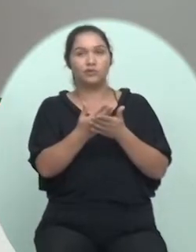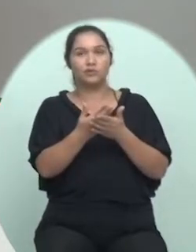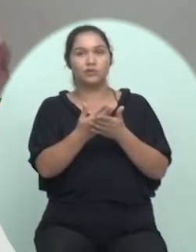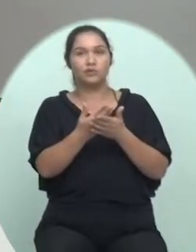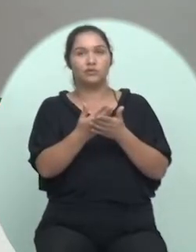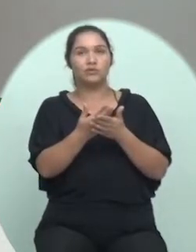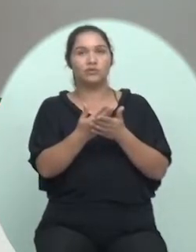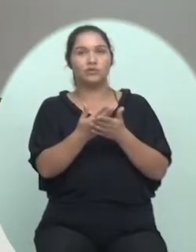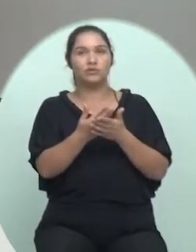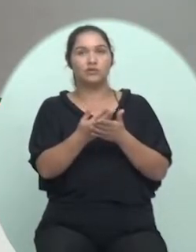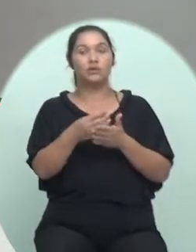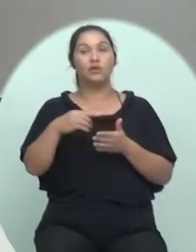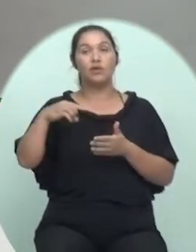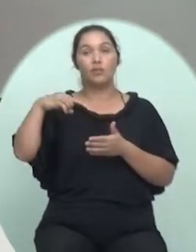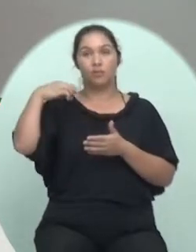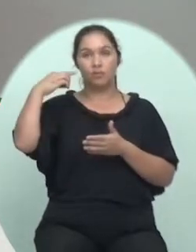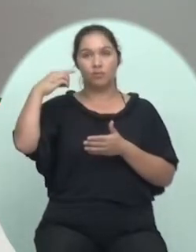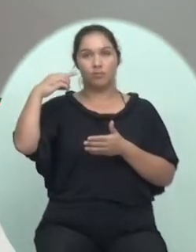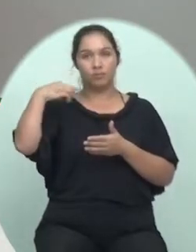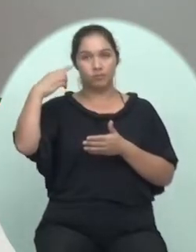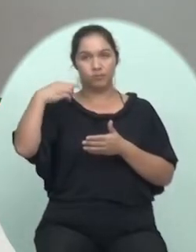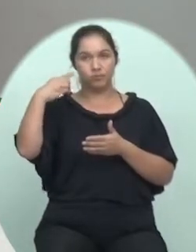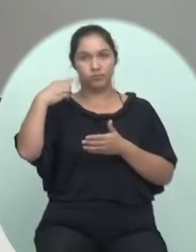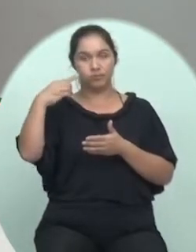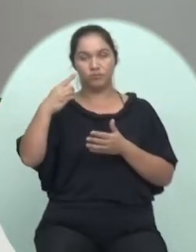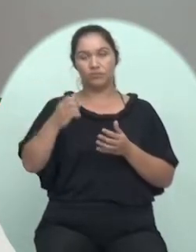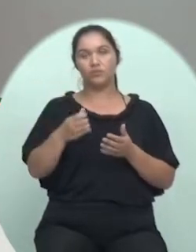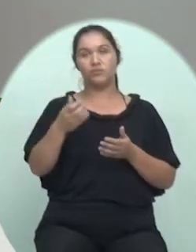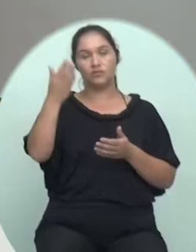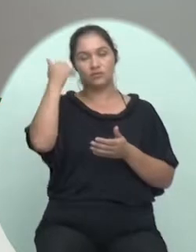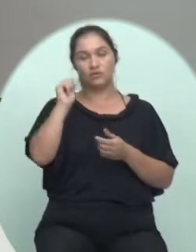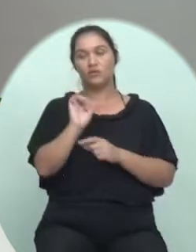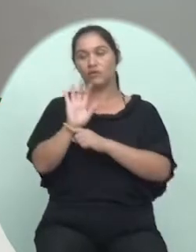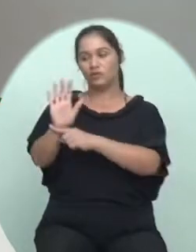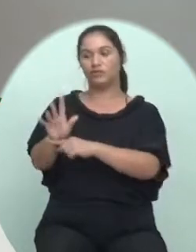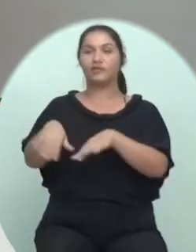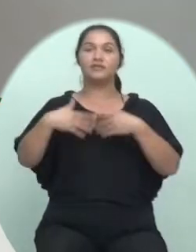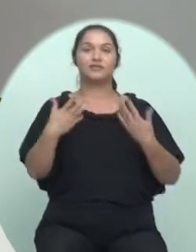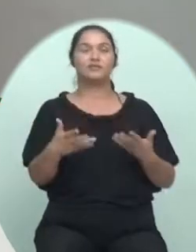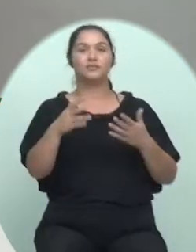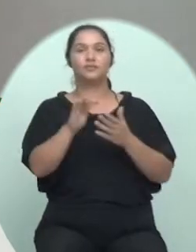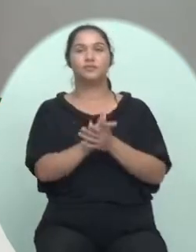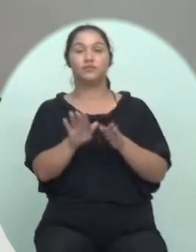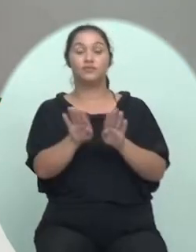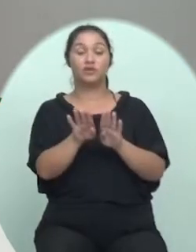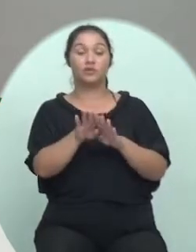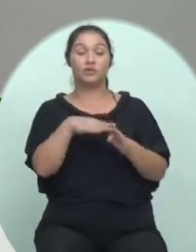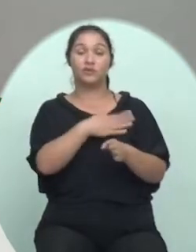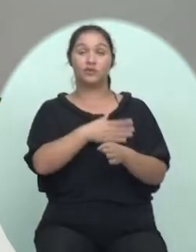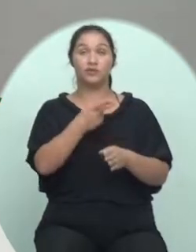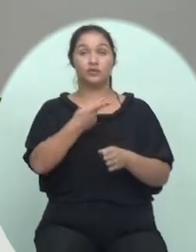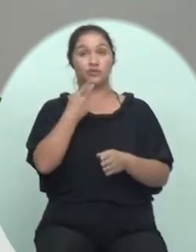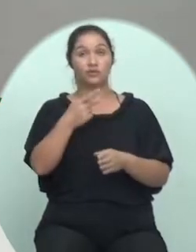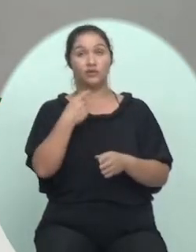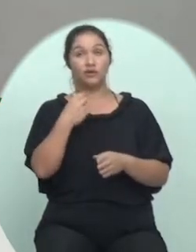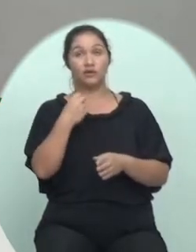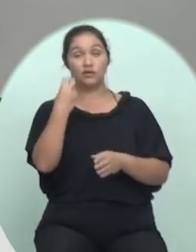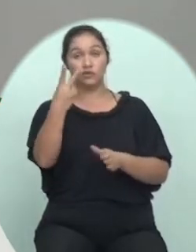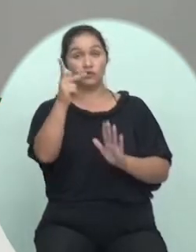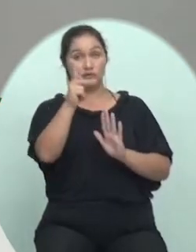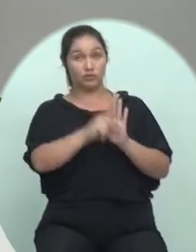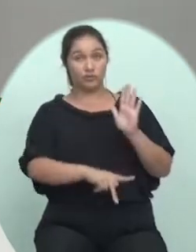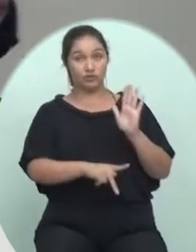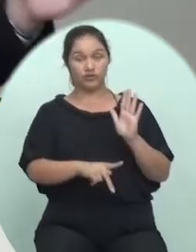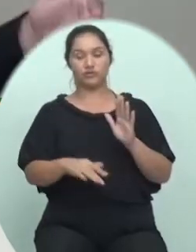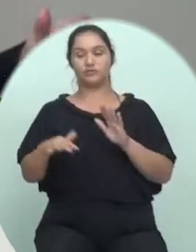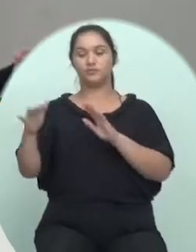nessa comissão que participarei nesse ano. E também falar de 2 projetos. Um projeto que foi de autoria do Poder Executivo,